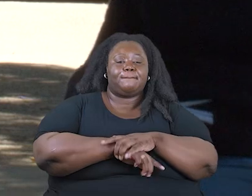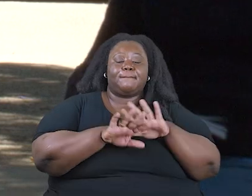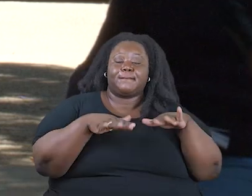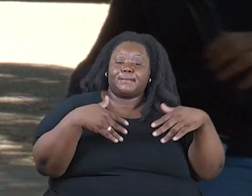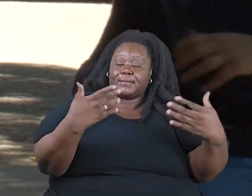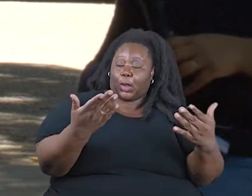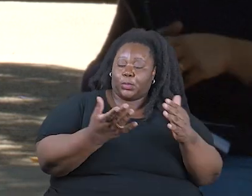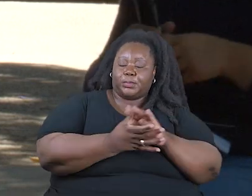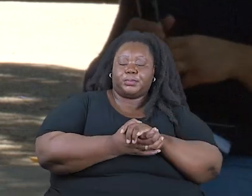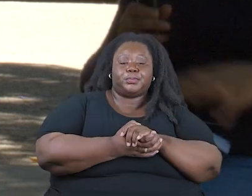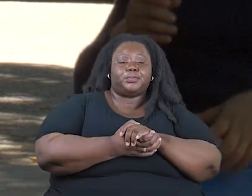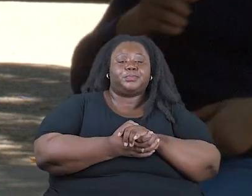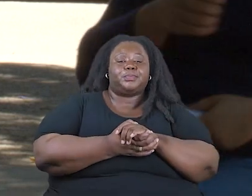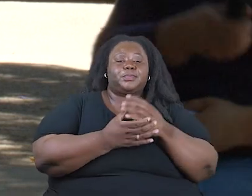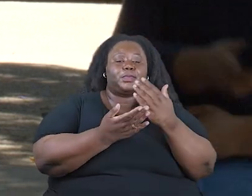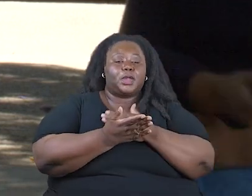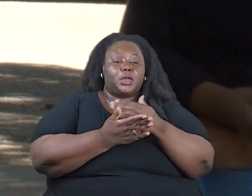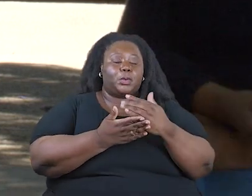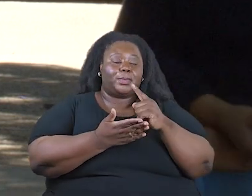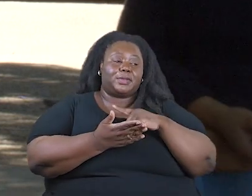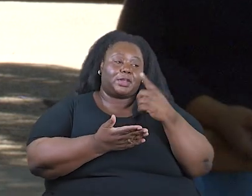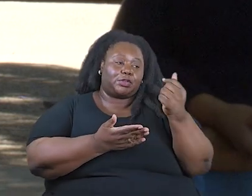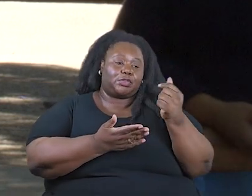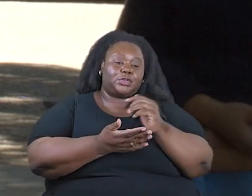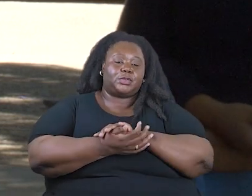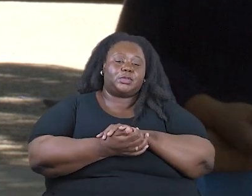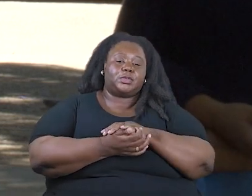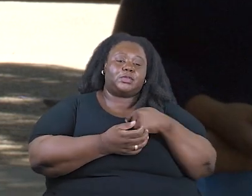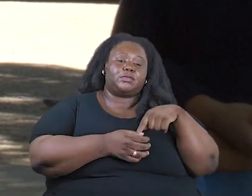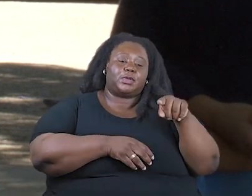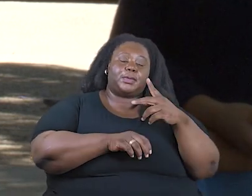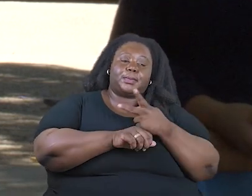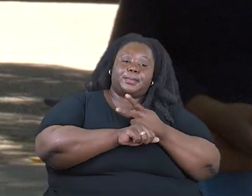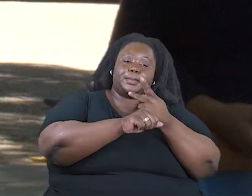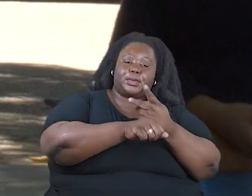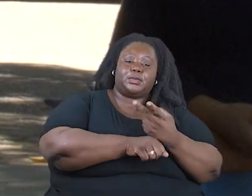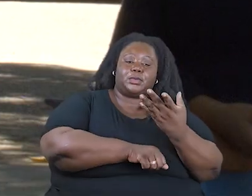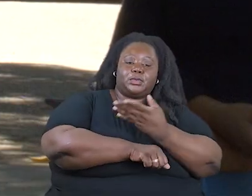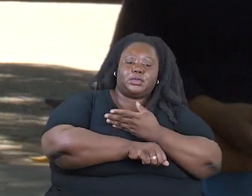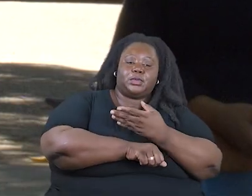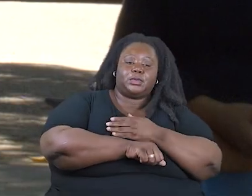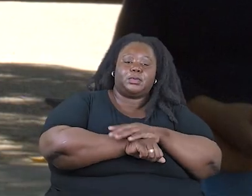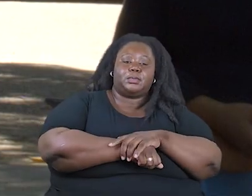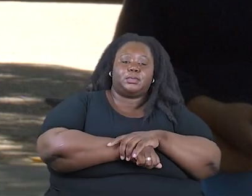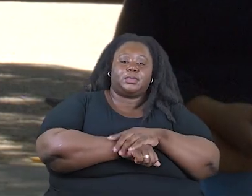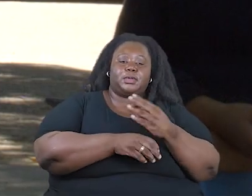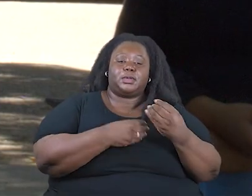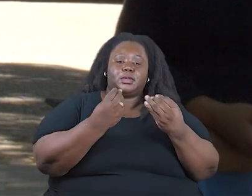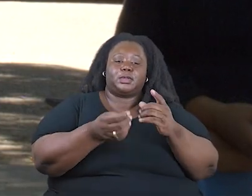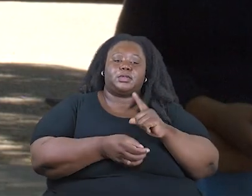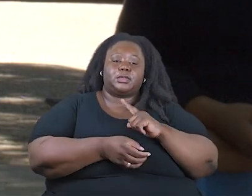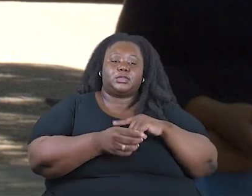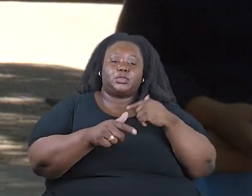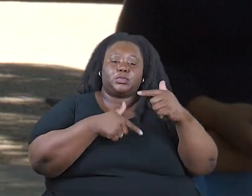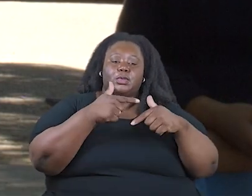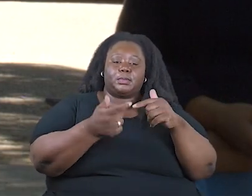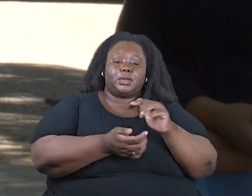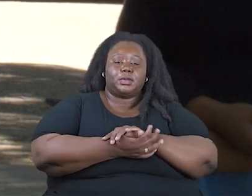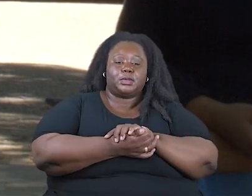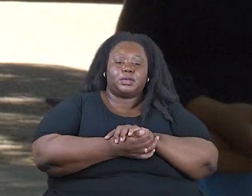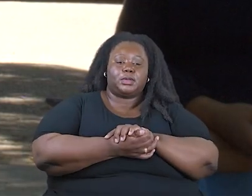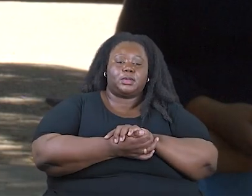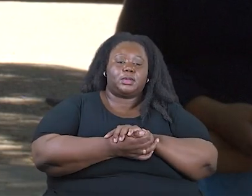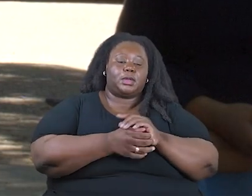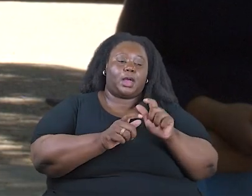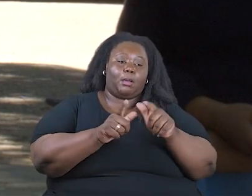E aí então, quando ele começou a ganhar dinheiro, ele falou para mim que foi procurar os amigos para quem ele tinha dado obra, para ver se a pessoa ainda tinha o trabalho.